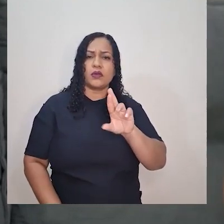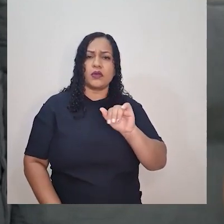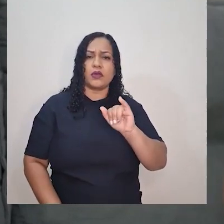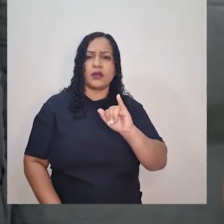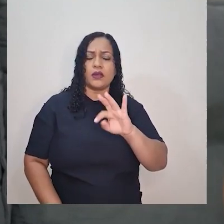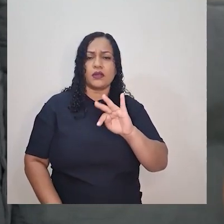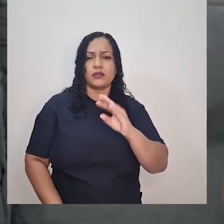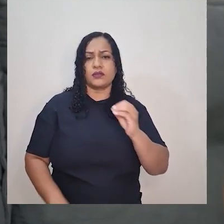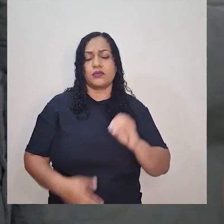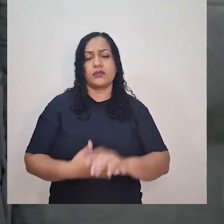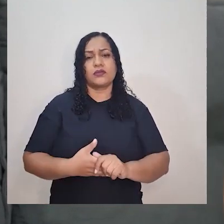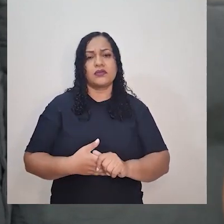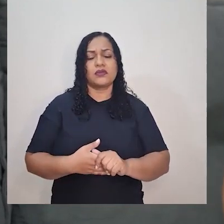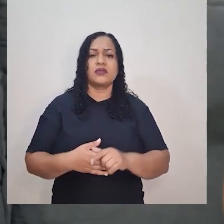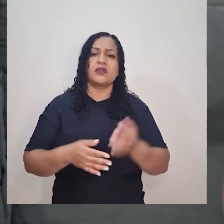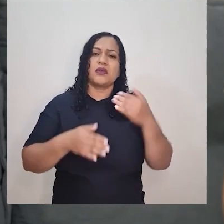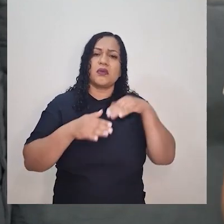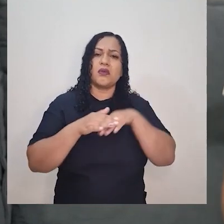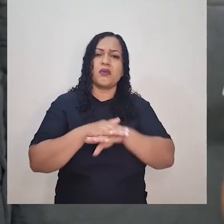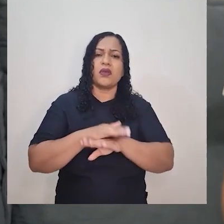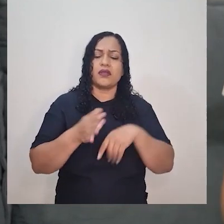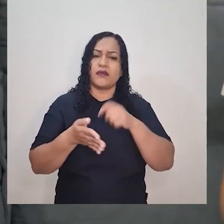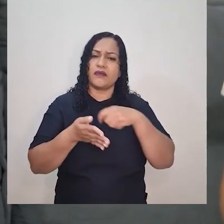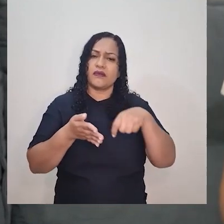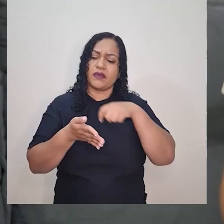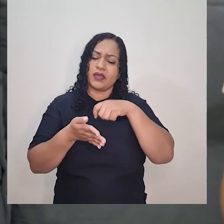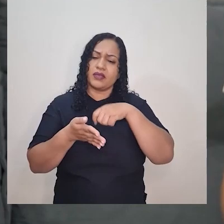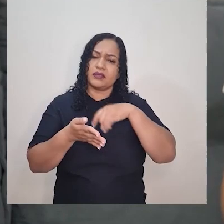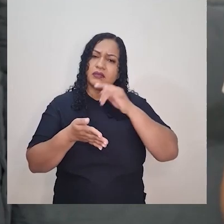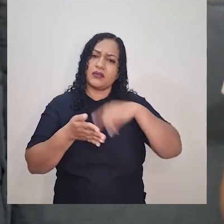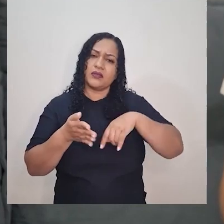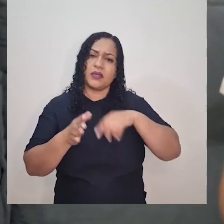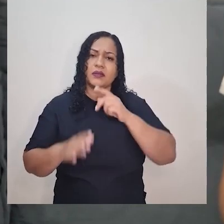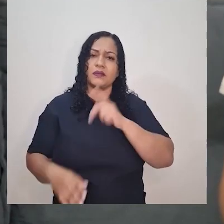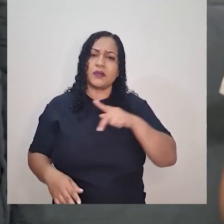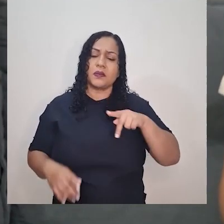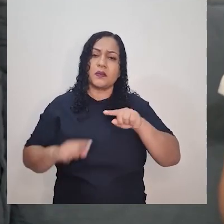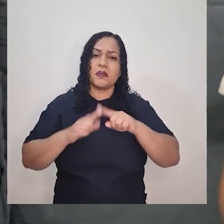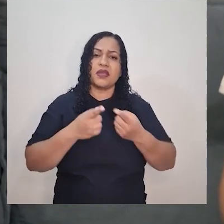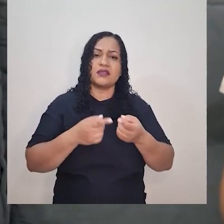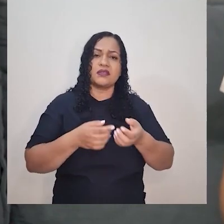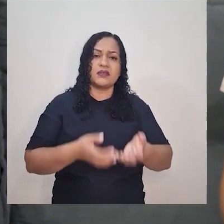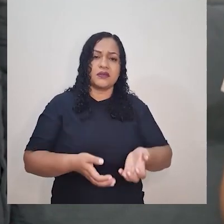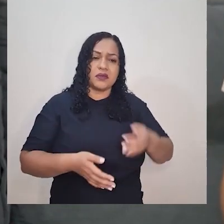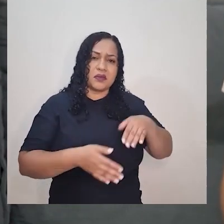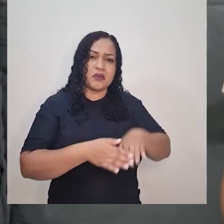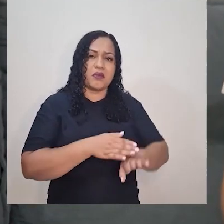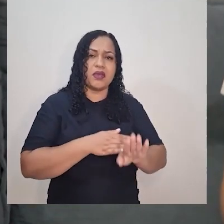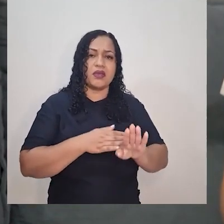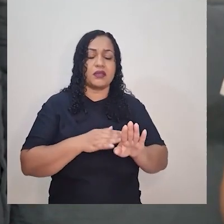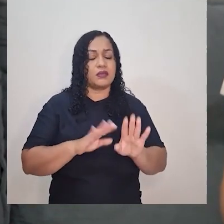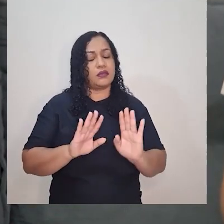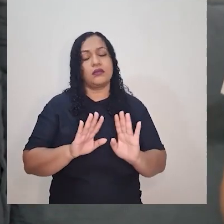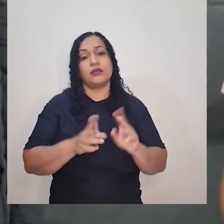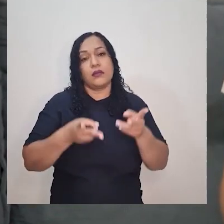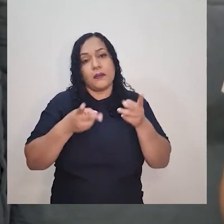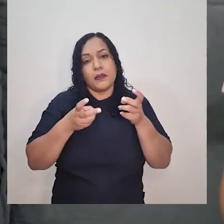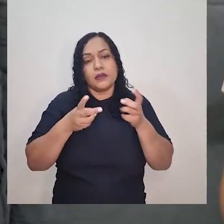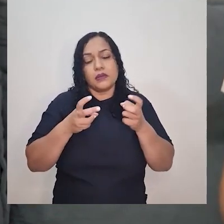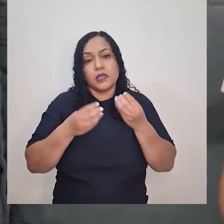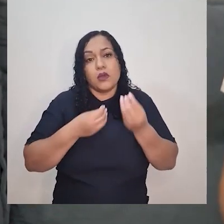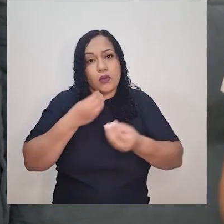esse documento, ele passa por um processo de burocratização. Então, nós observamos a situação